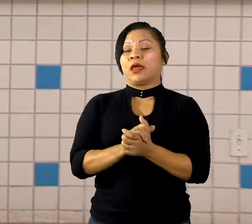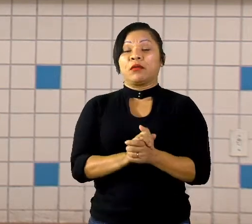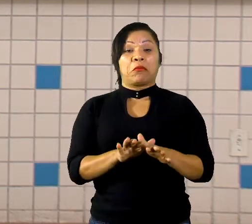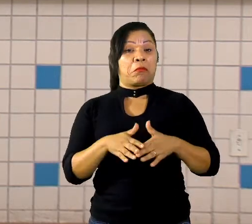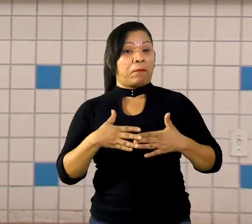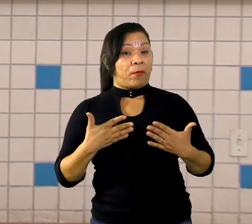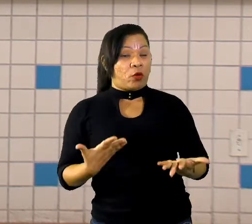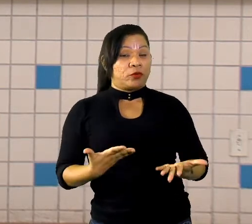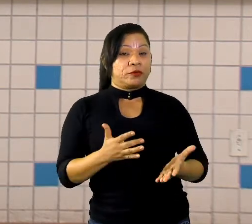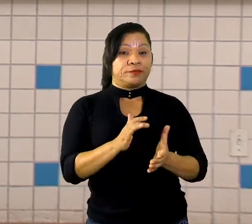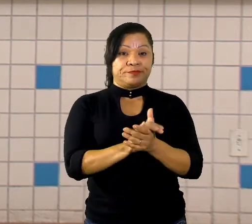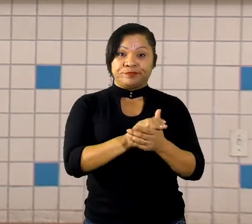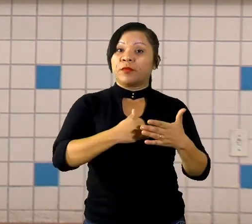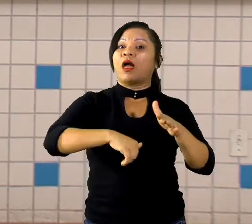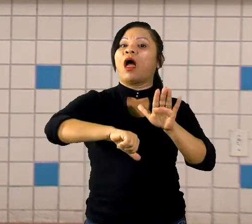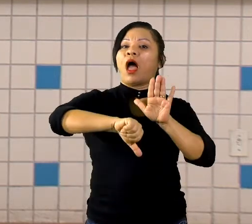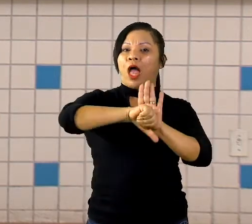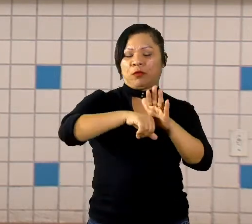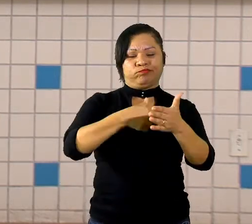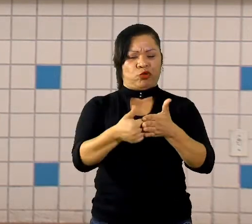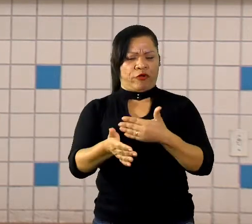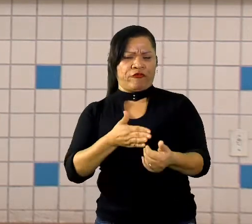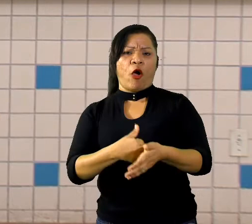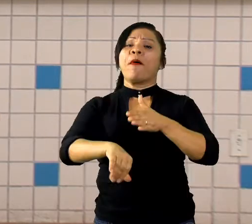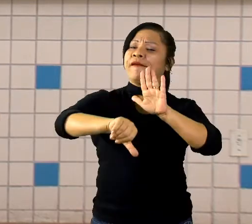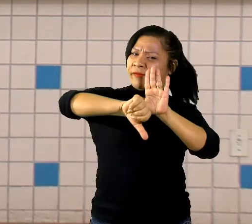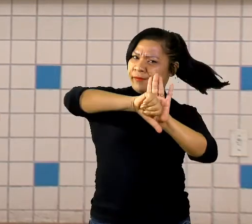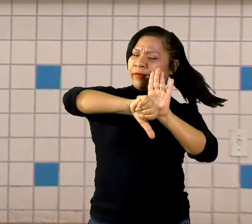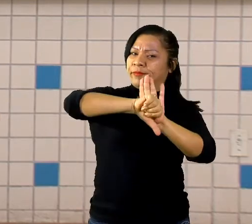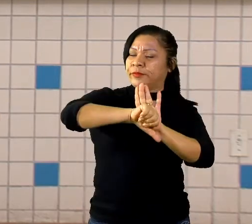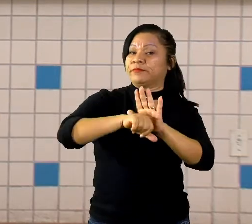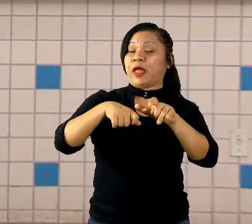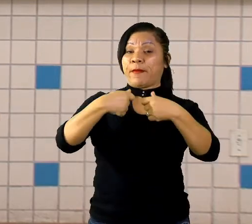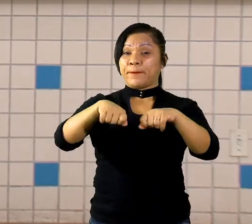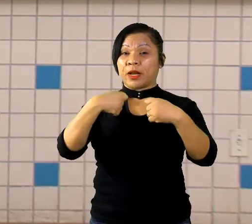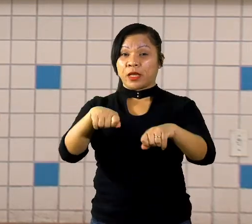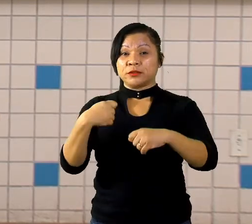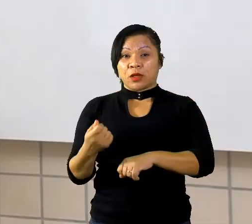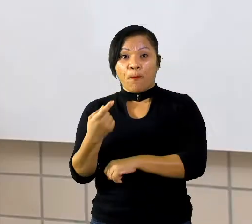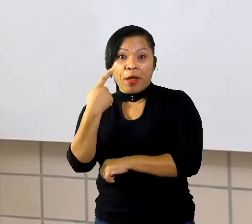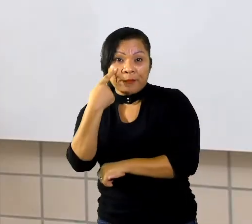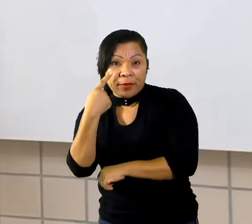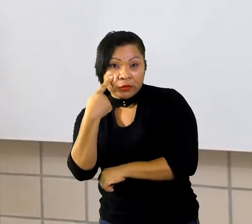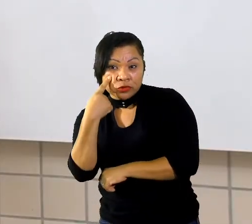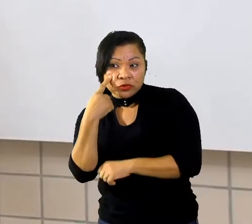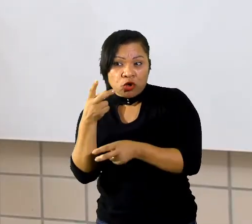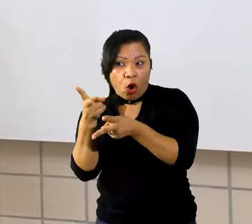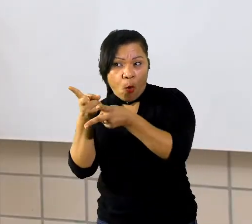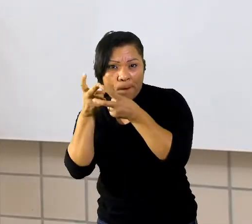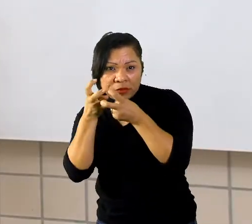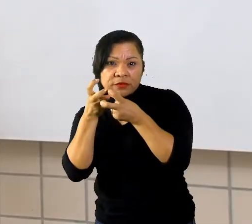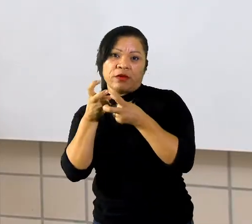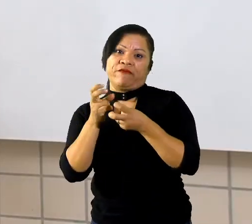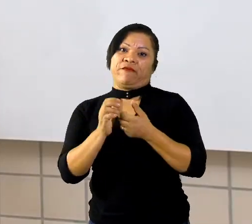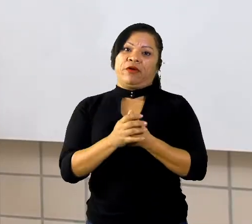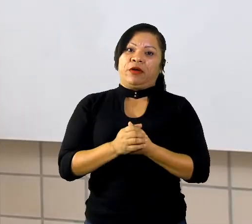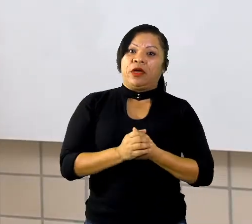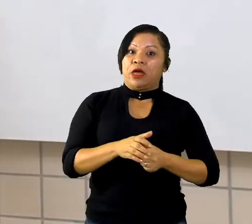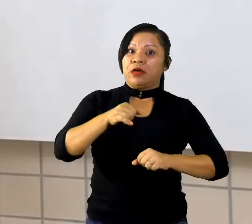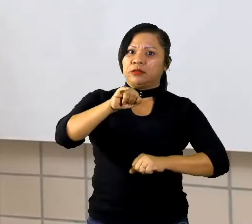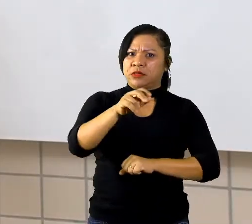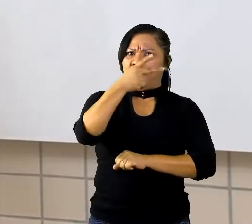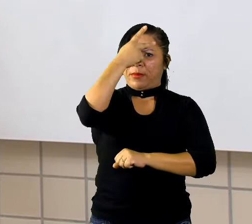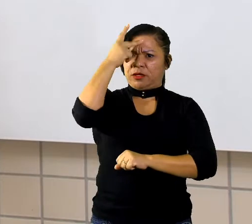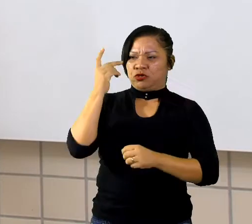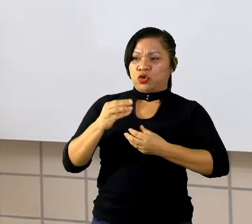forma, é crime e nós temos que prestar atenção. Nós temos que ficar de olho. A pessoa que oferece